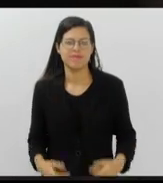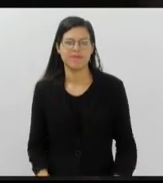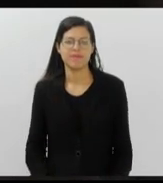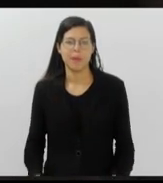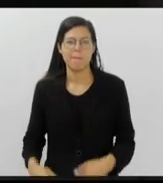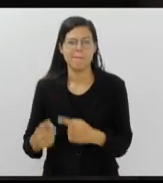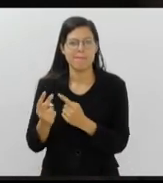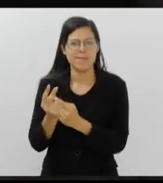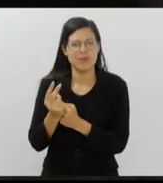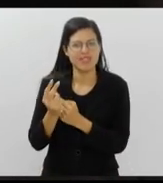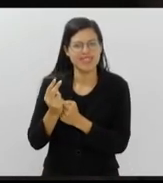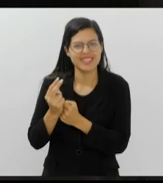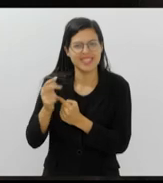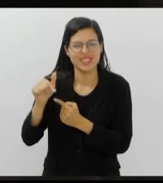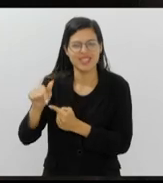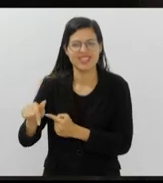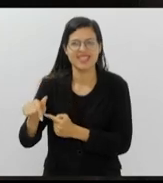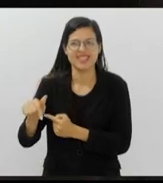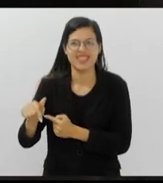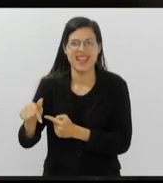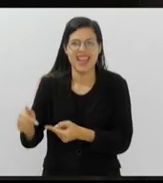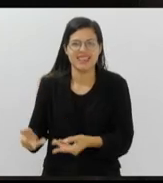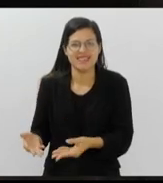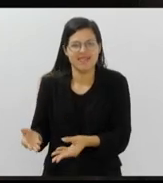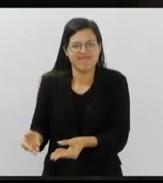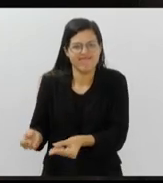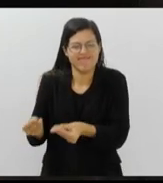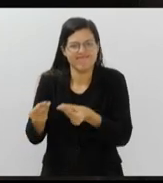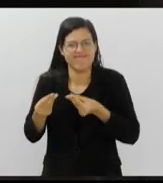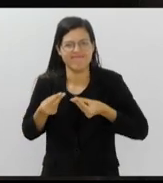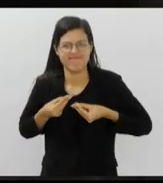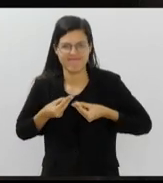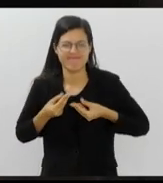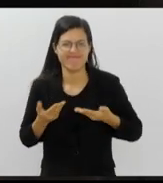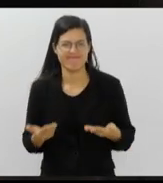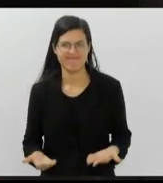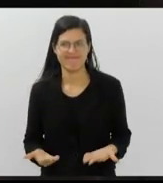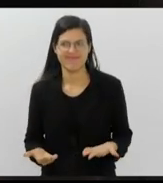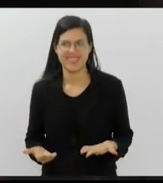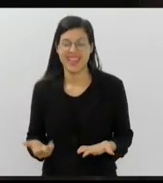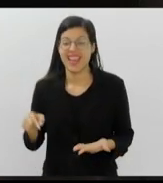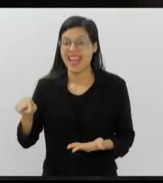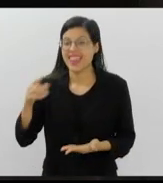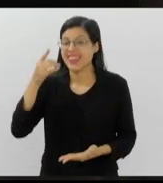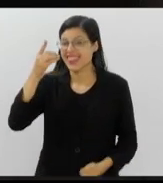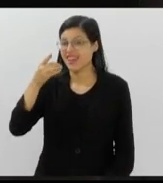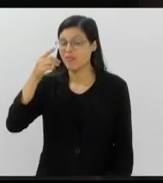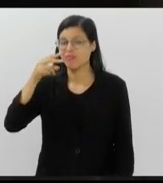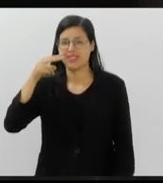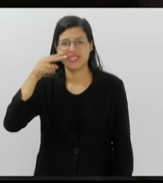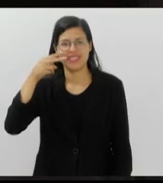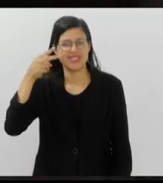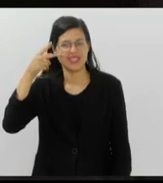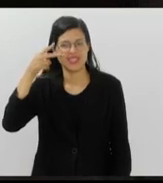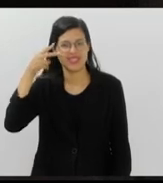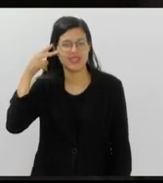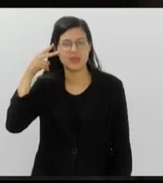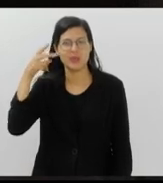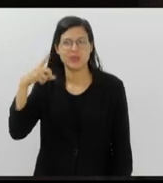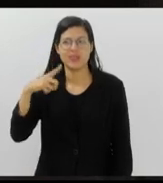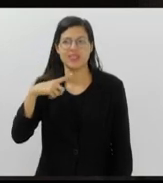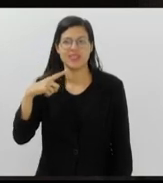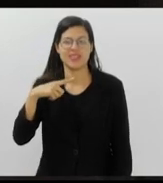ela estar me agraciando, porque a Tia Ju, ela possui na sua base